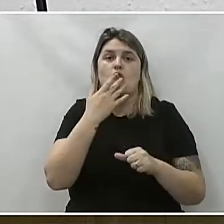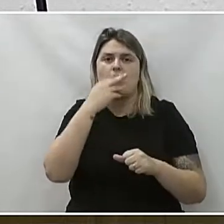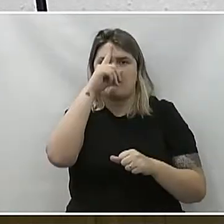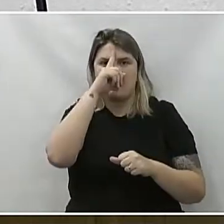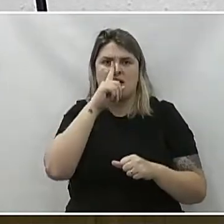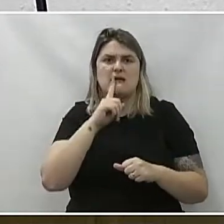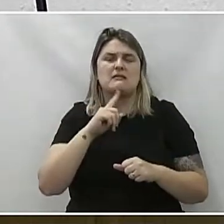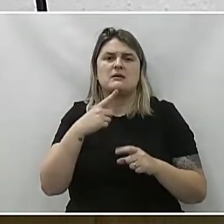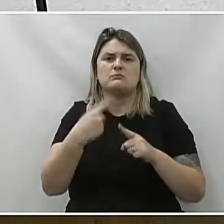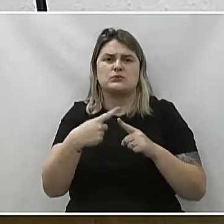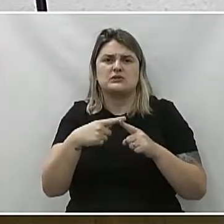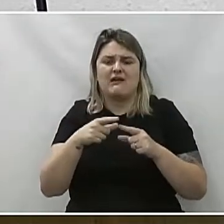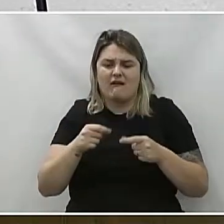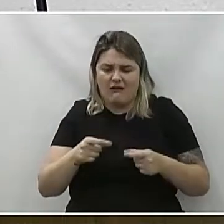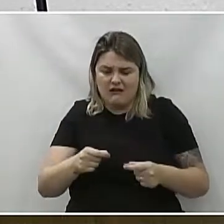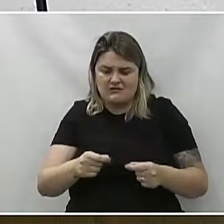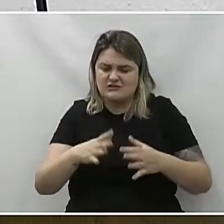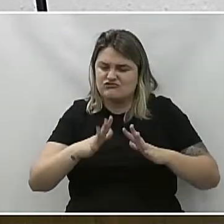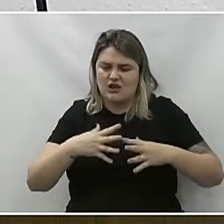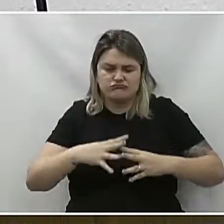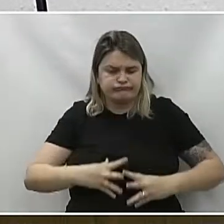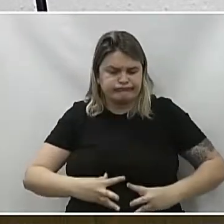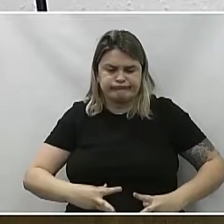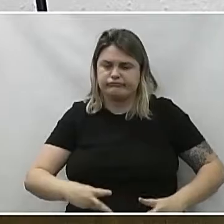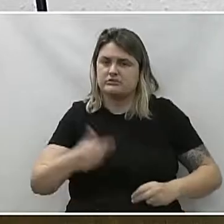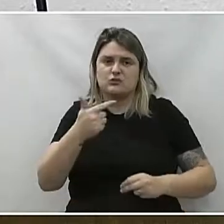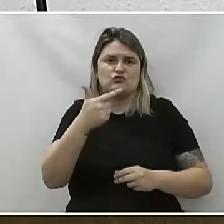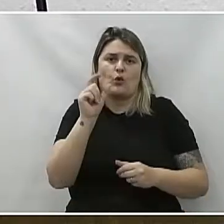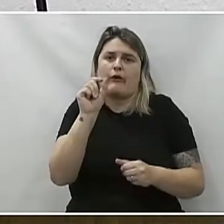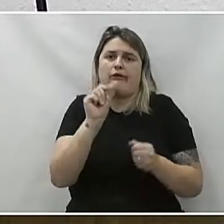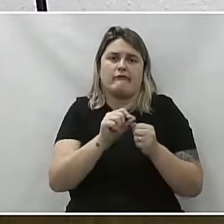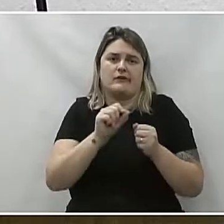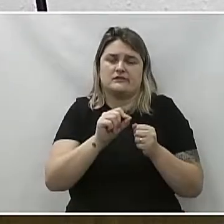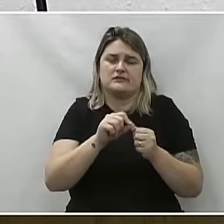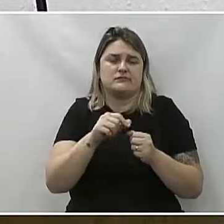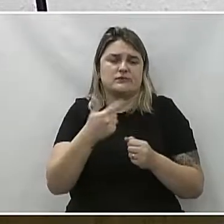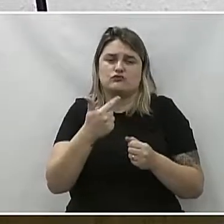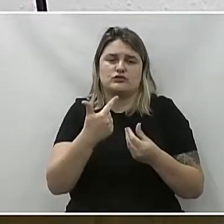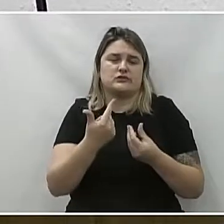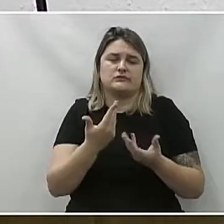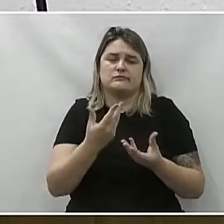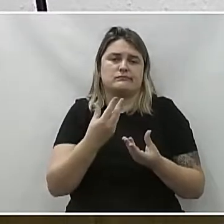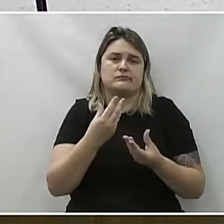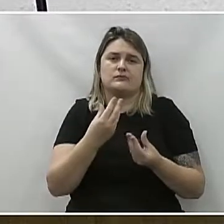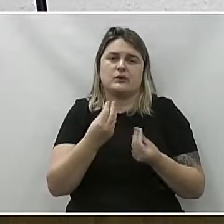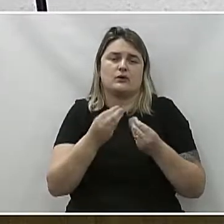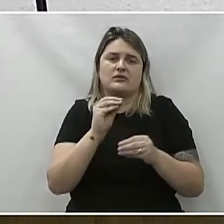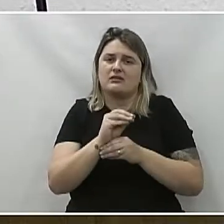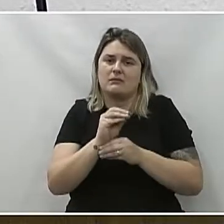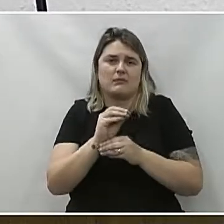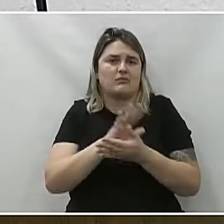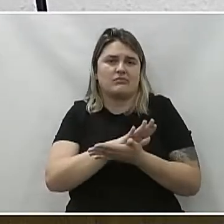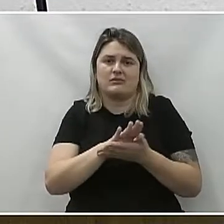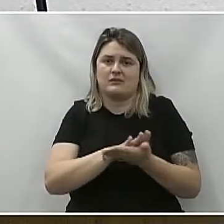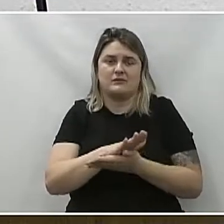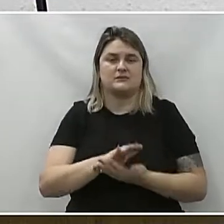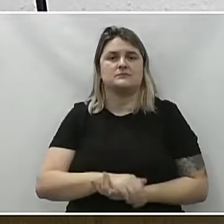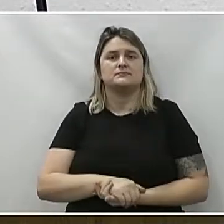já tinha comido um canal do fígado e, inclusive, não tinha muito que eles pudessem fazer.